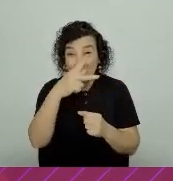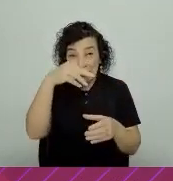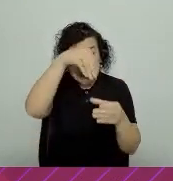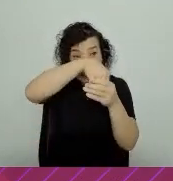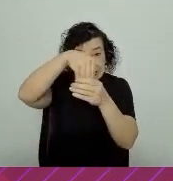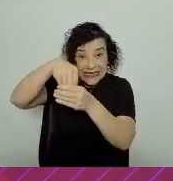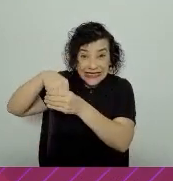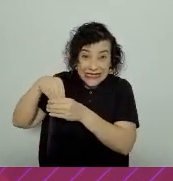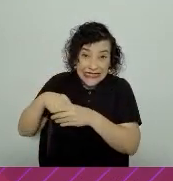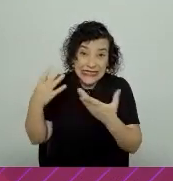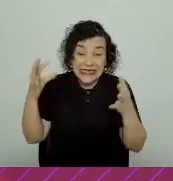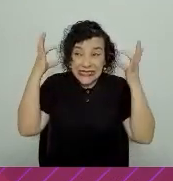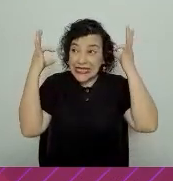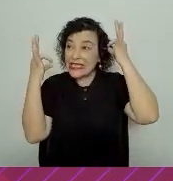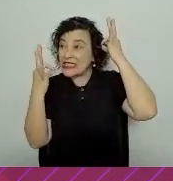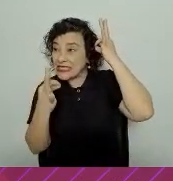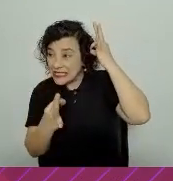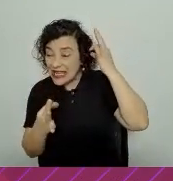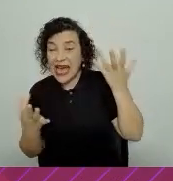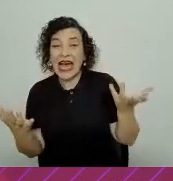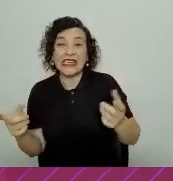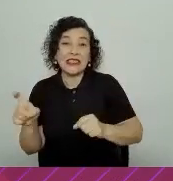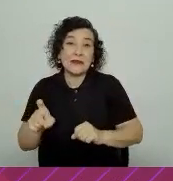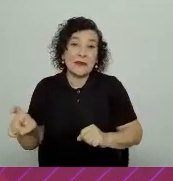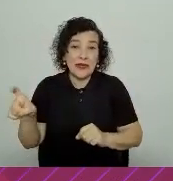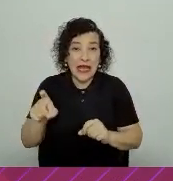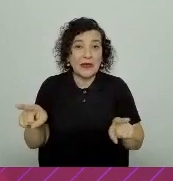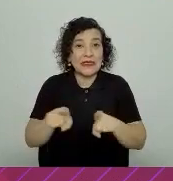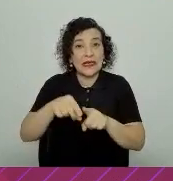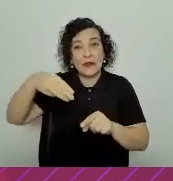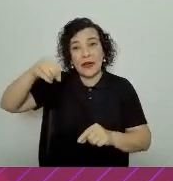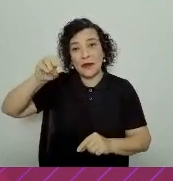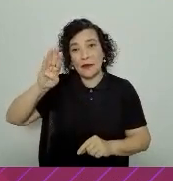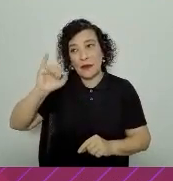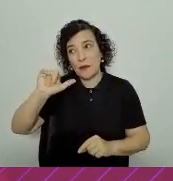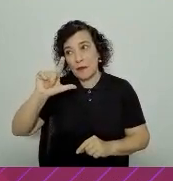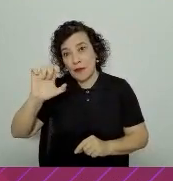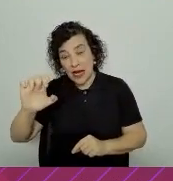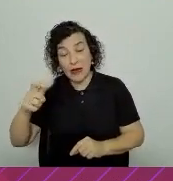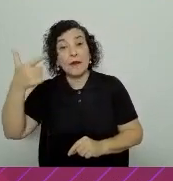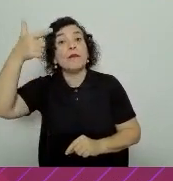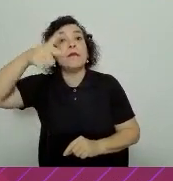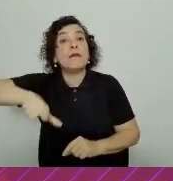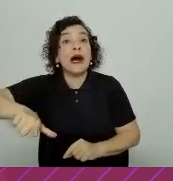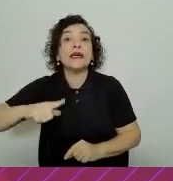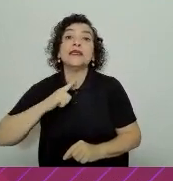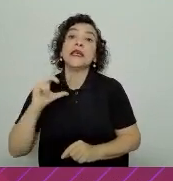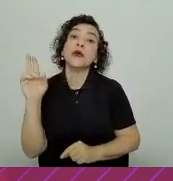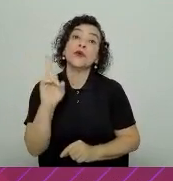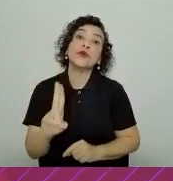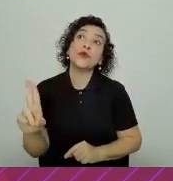headset browser mobile ao mesmo tempo a gente vai ter usuários por exemplo acessando